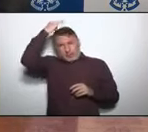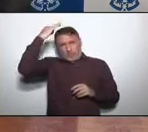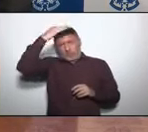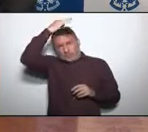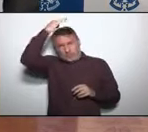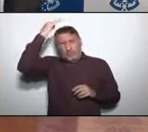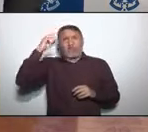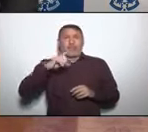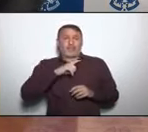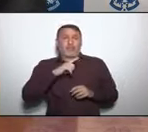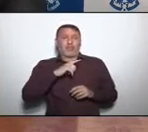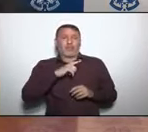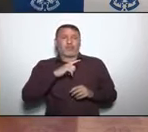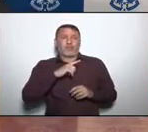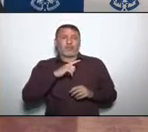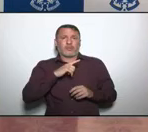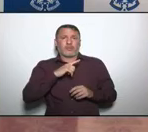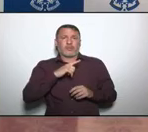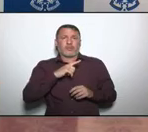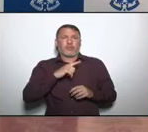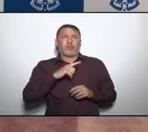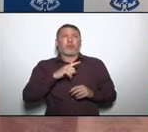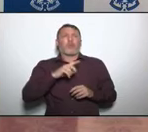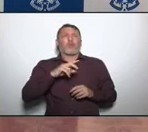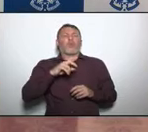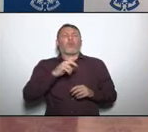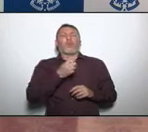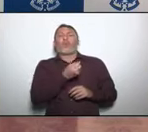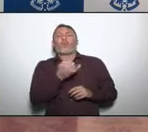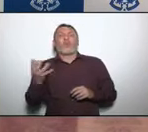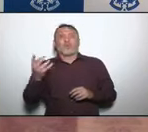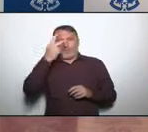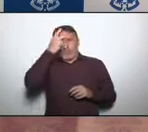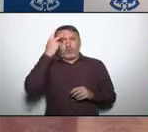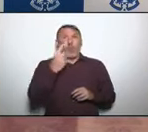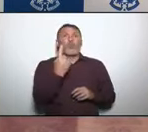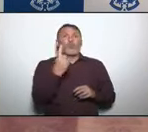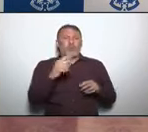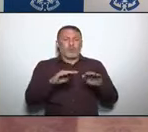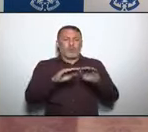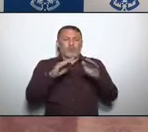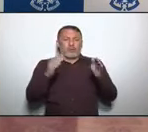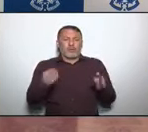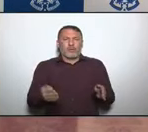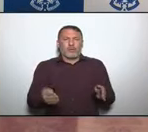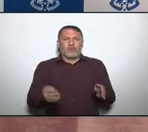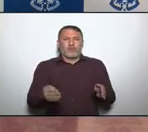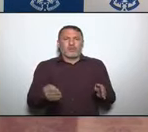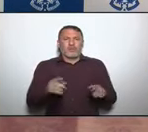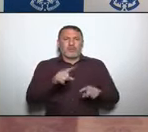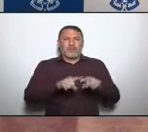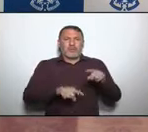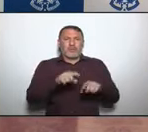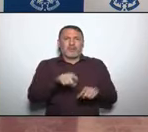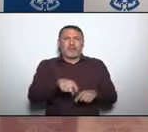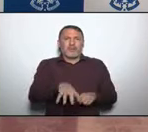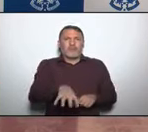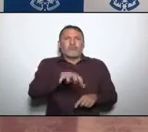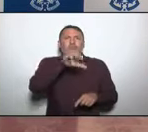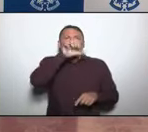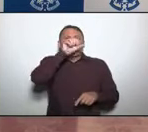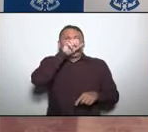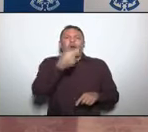um respirador para cada 2.700 habitantes. O governo acha que esse número é suficiente